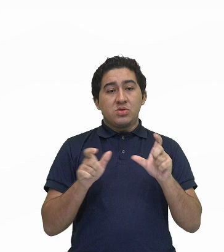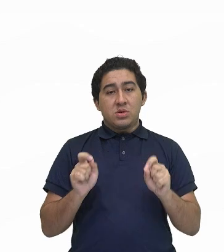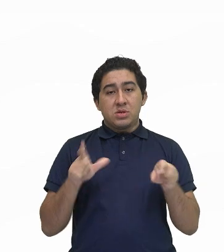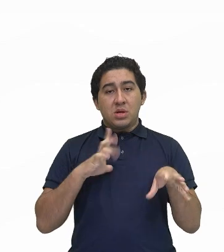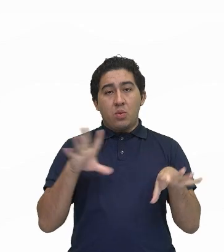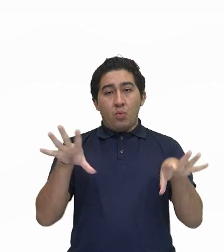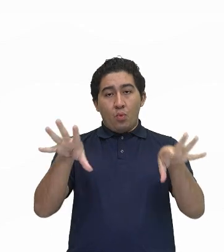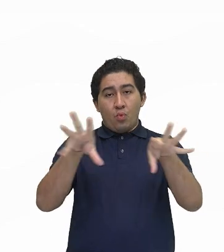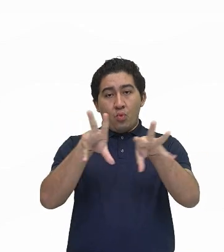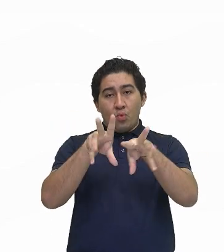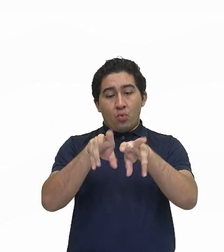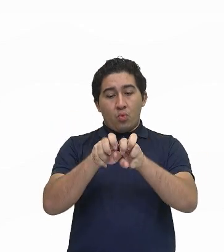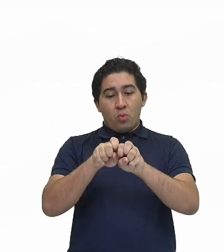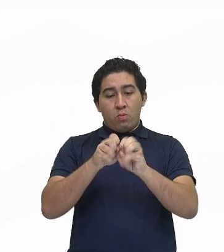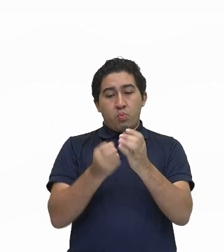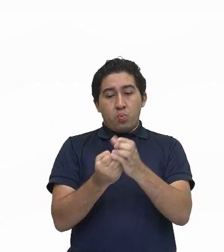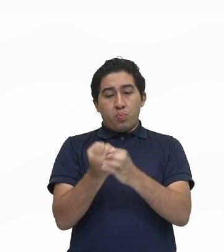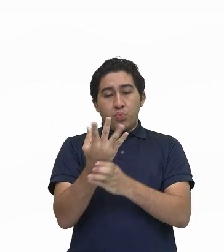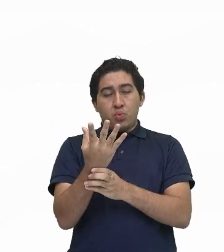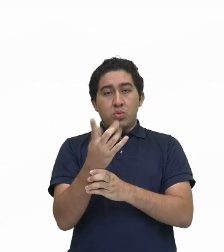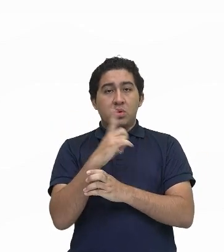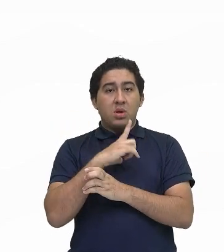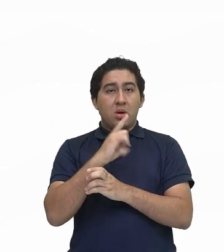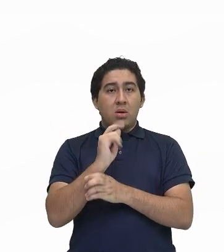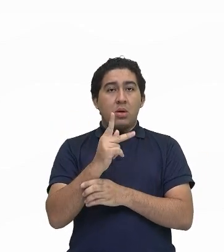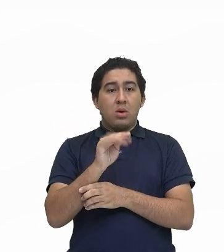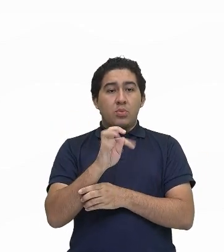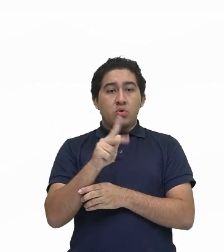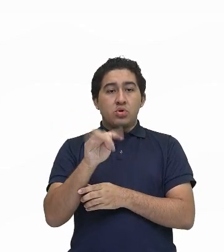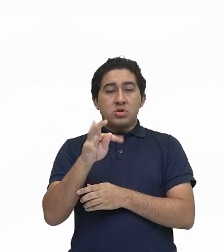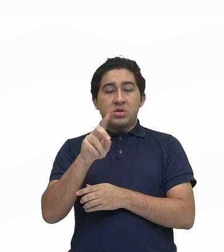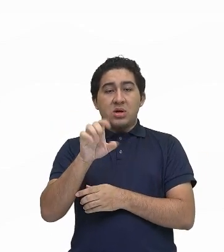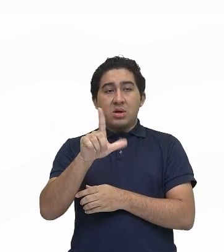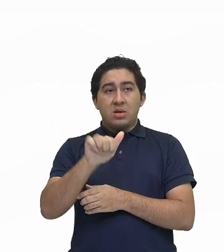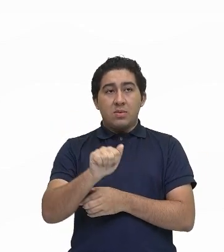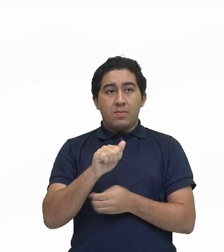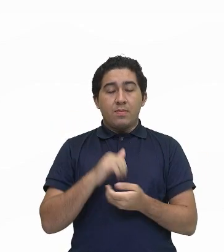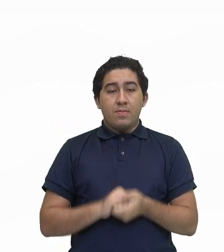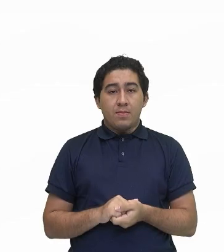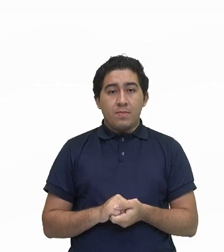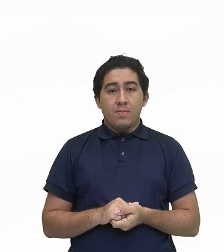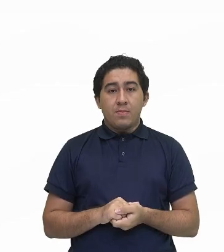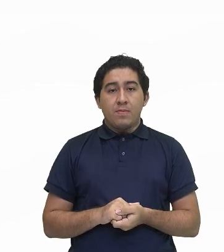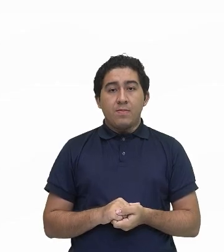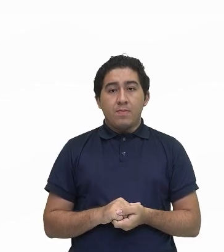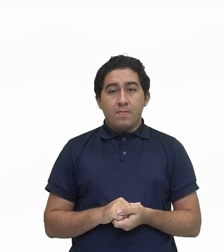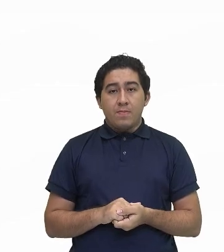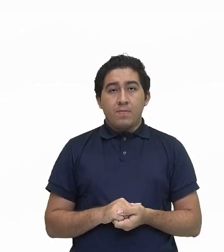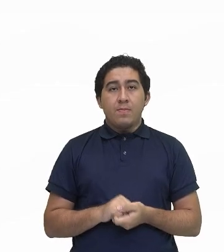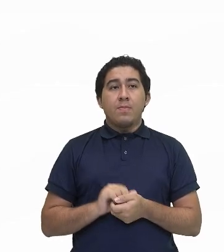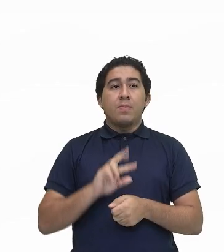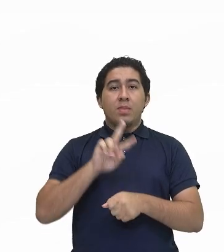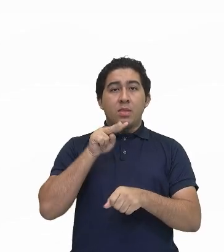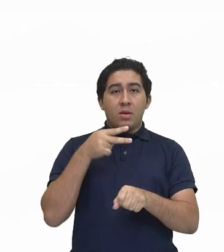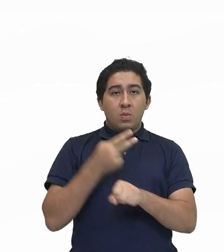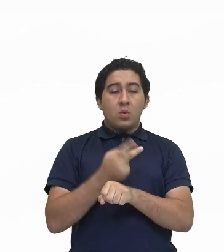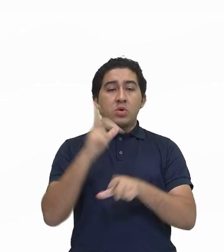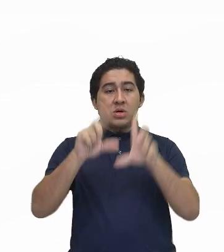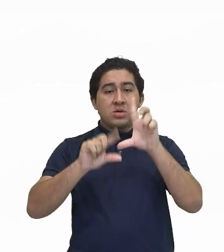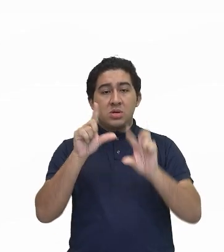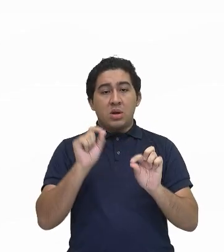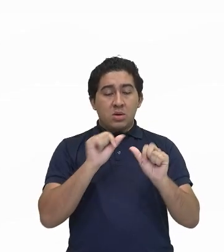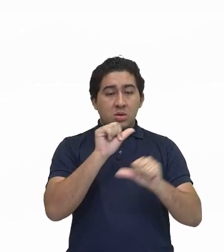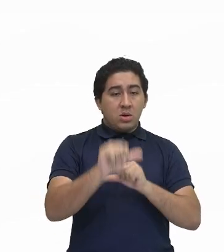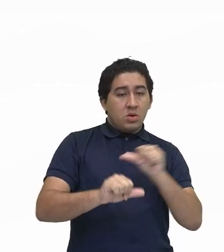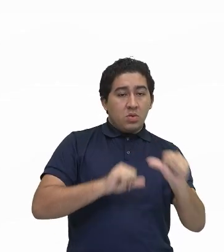se condensar até formar uma protoestrela. Ou seja, eu tenho essa nebulosa, depois a estrela, na